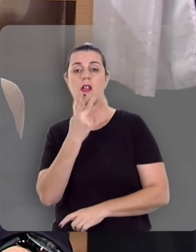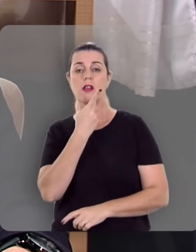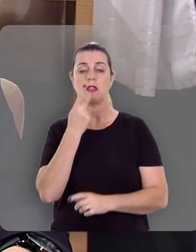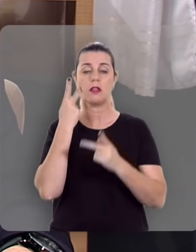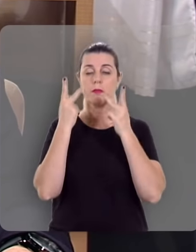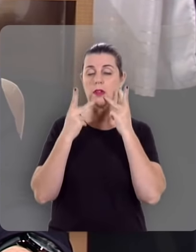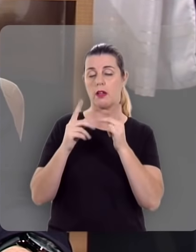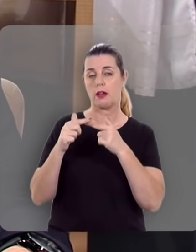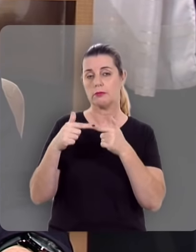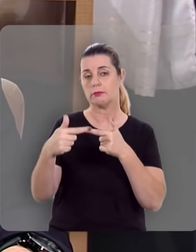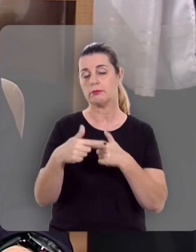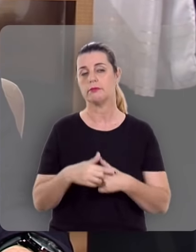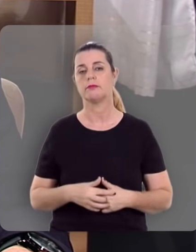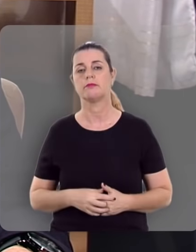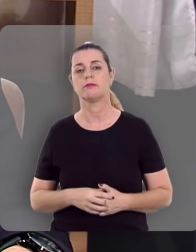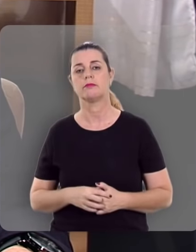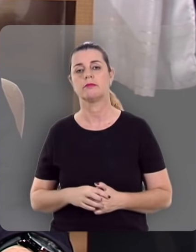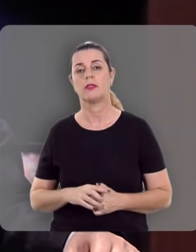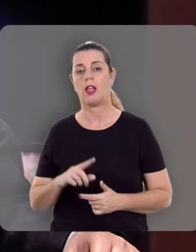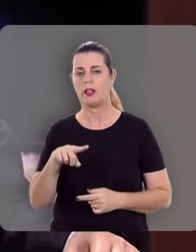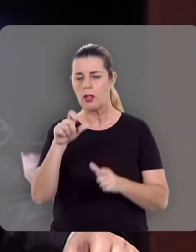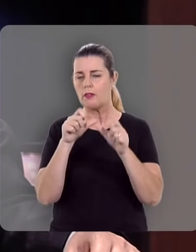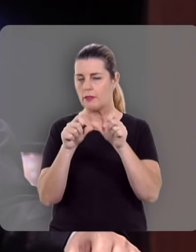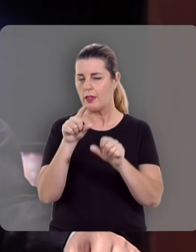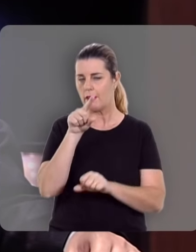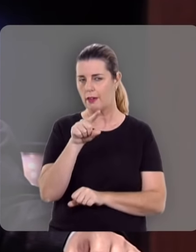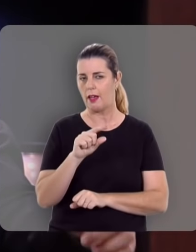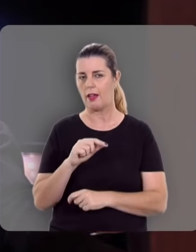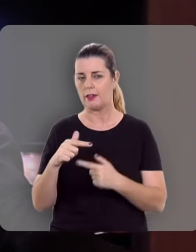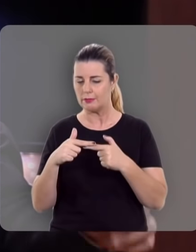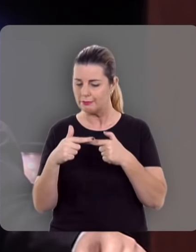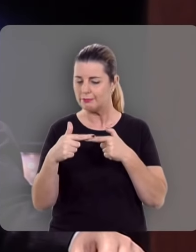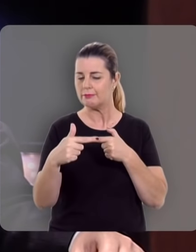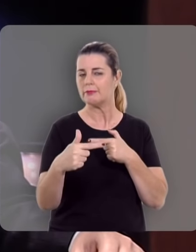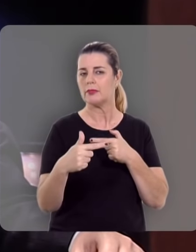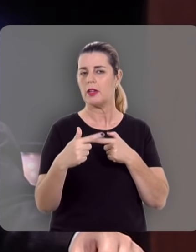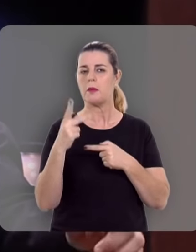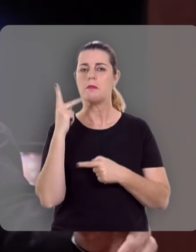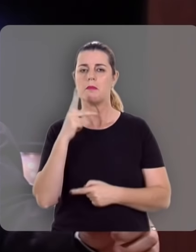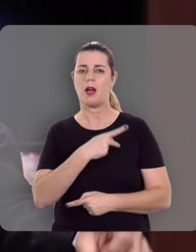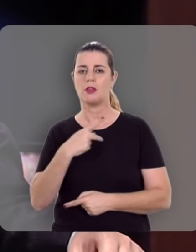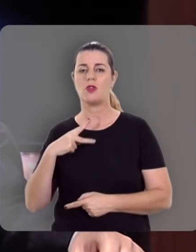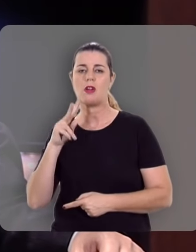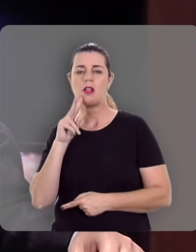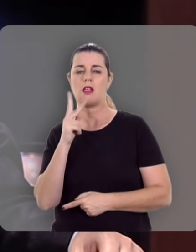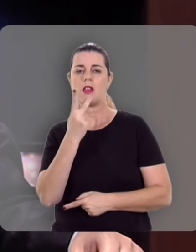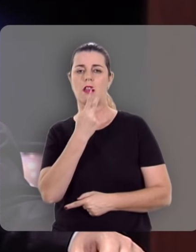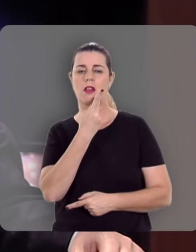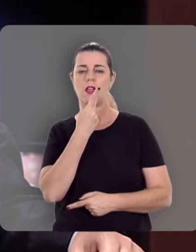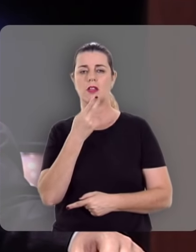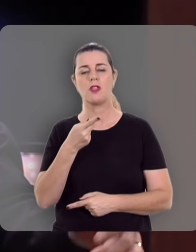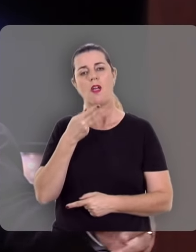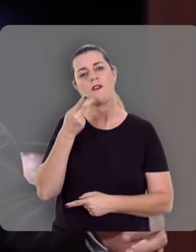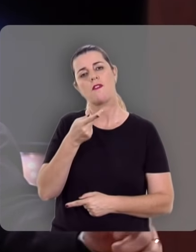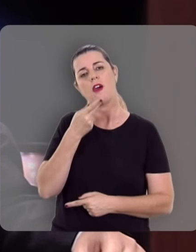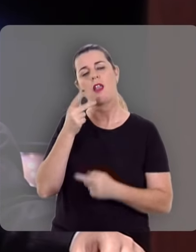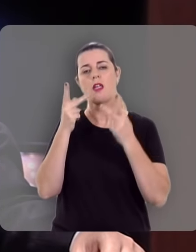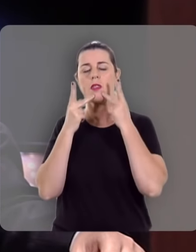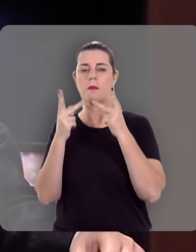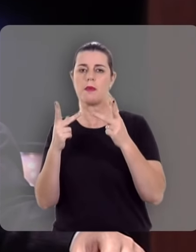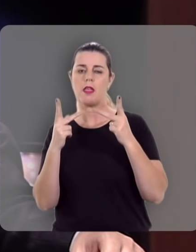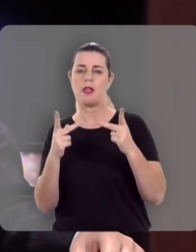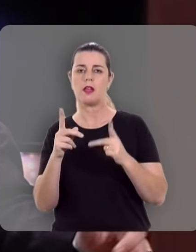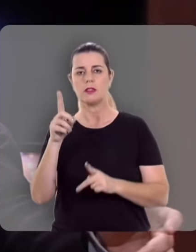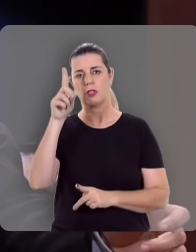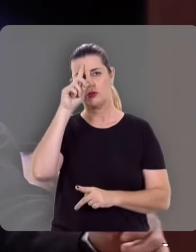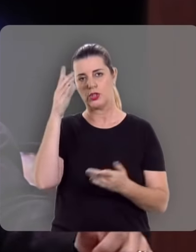Hernandes vai pregar para você daqui a pouco. Então não sai daí não. Logo na sequência, reverendo Hernandes Dias Lopes trazendo